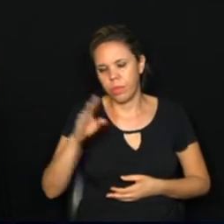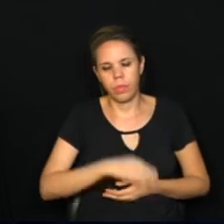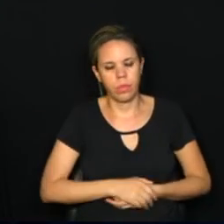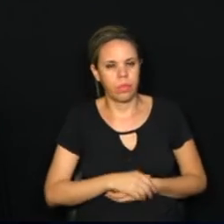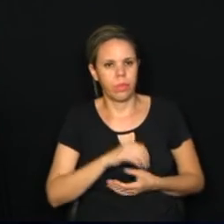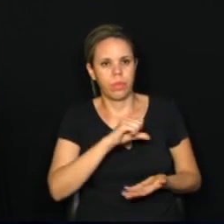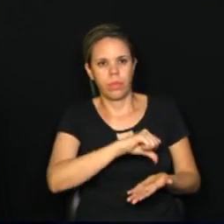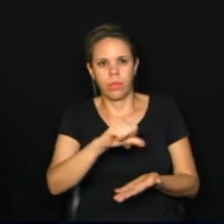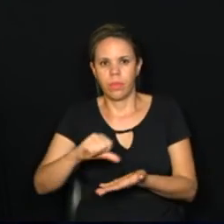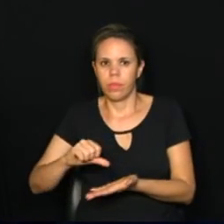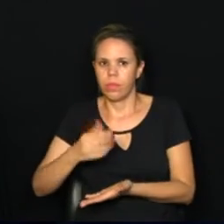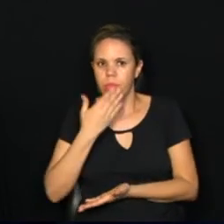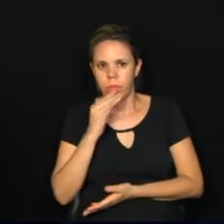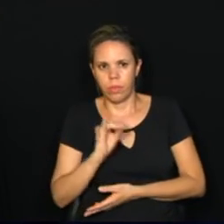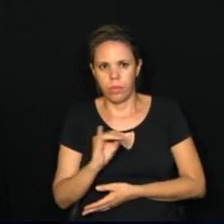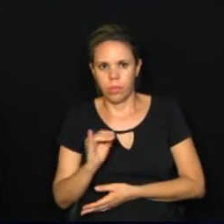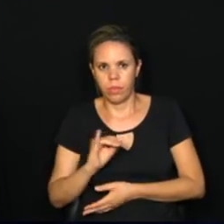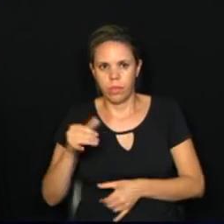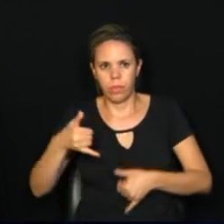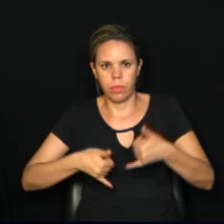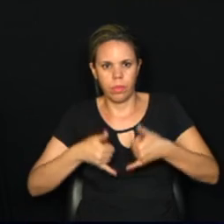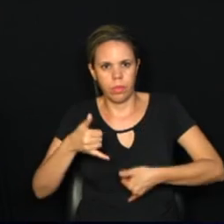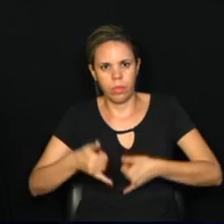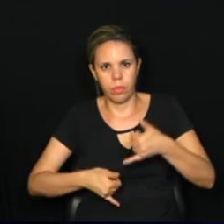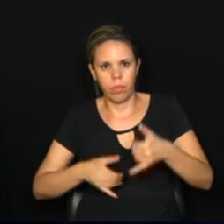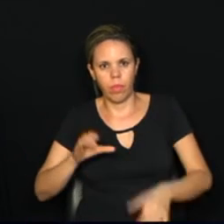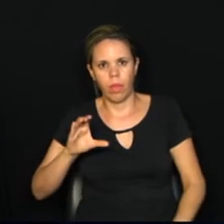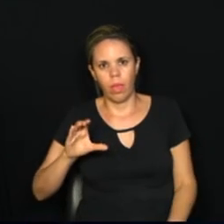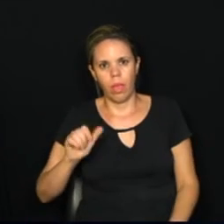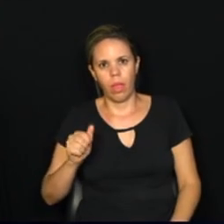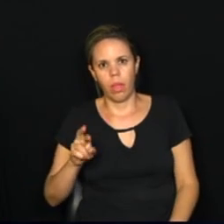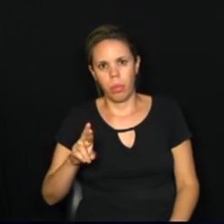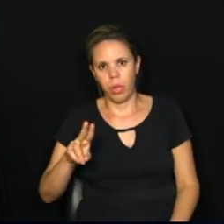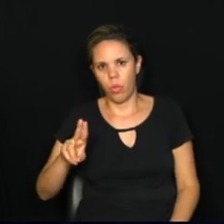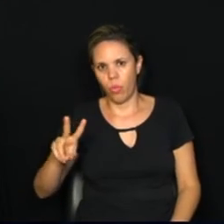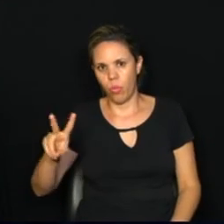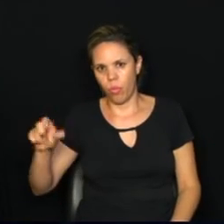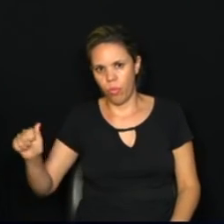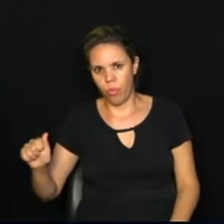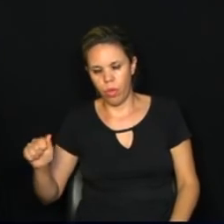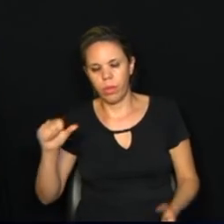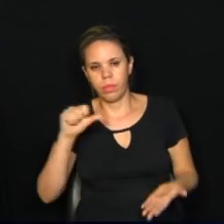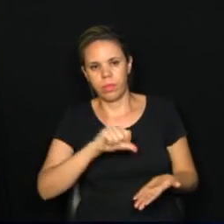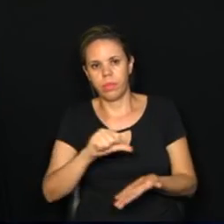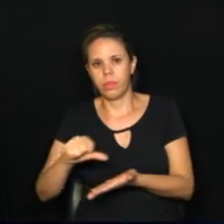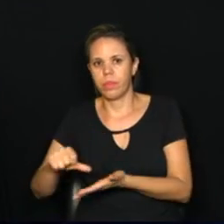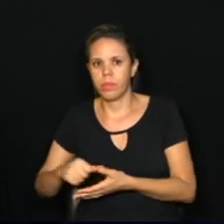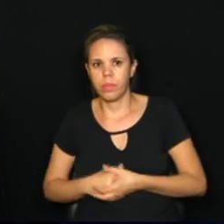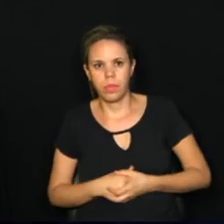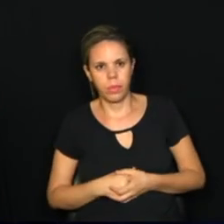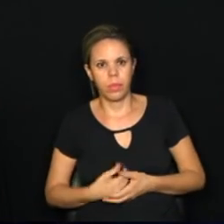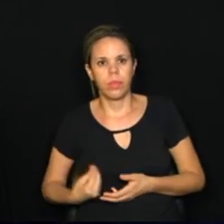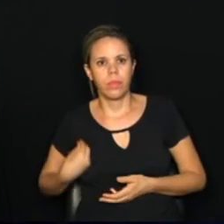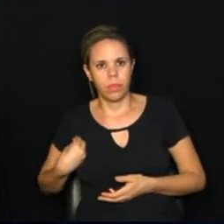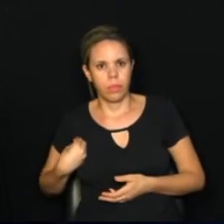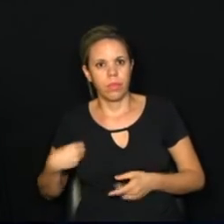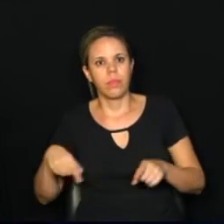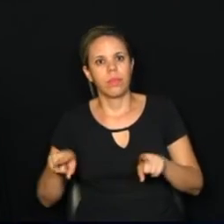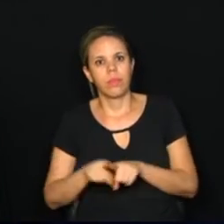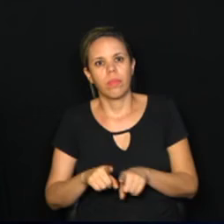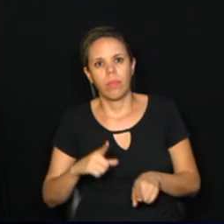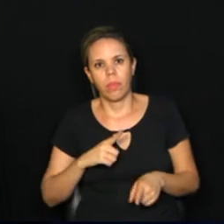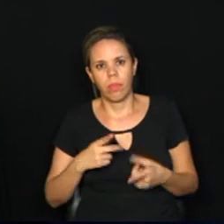região de Indaiatuba, Salto, Cabreúva, né? Aquela região ali. Existe também,